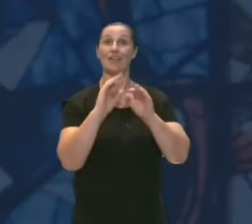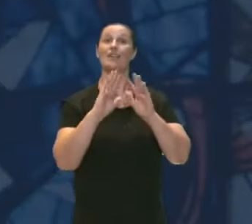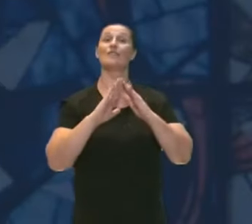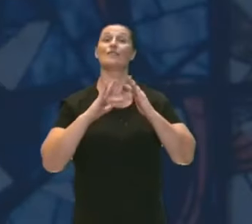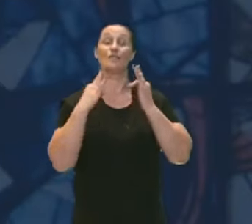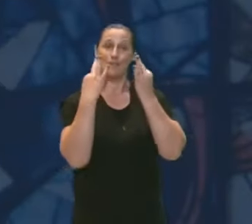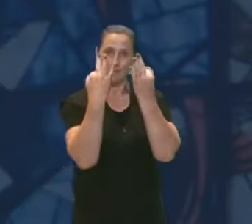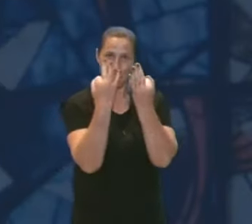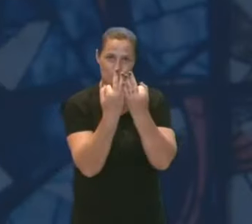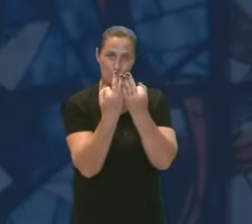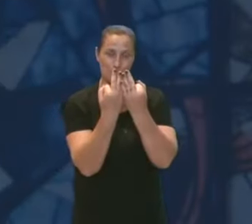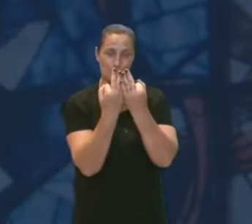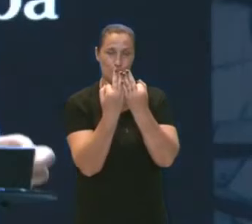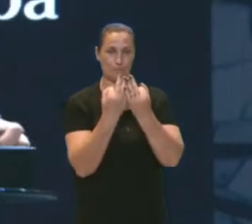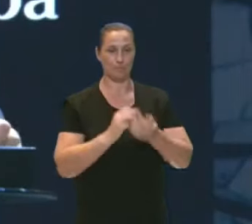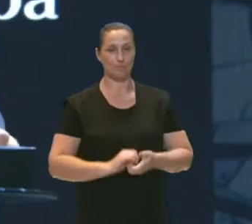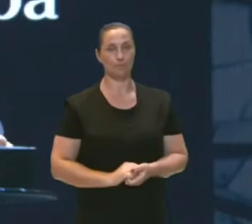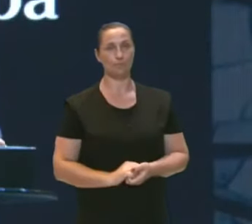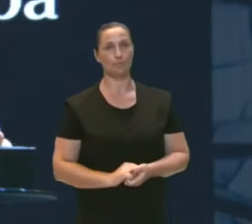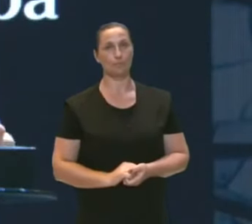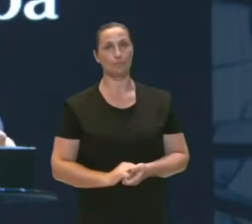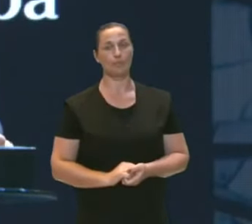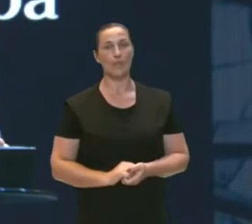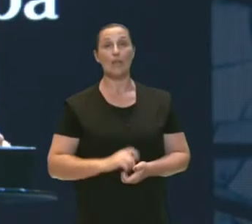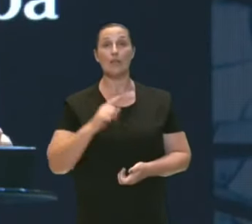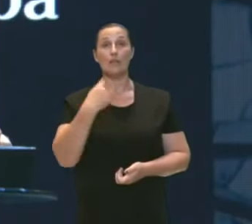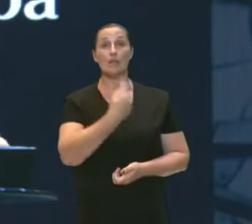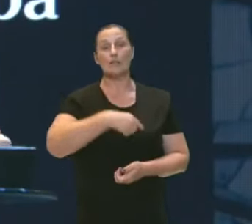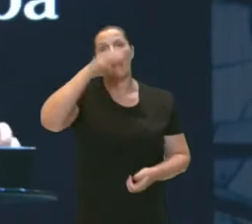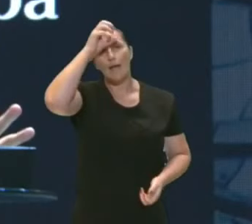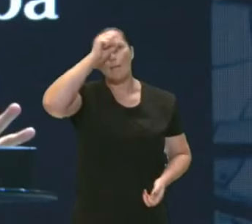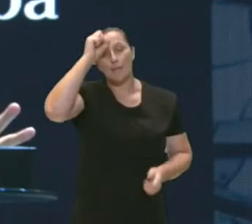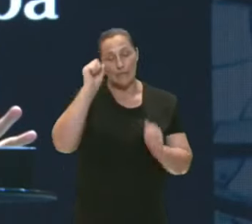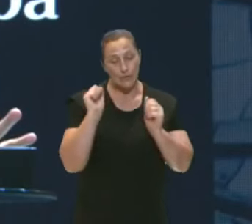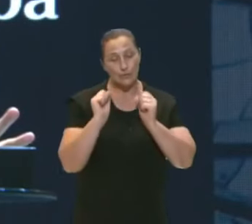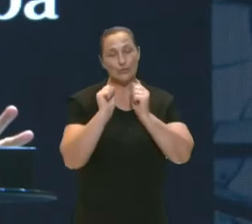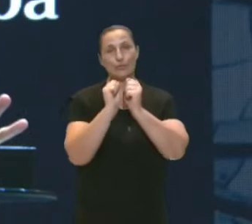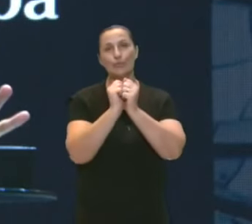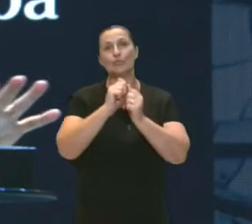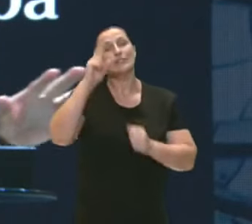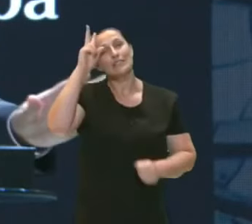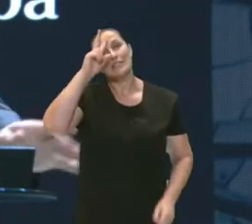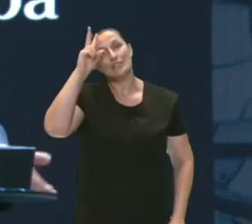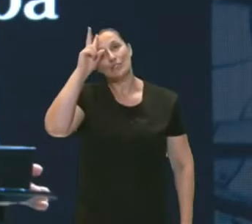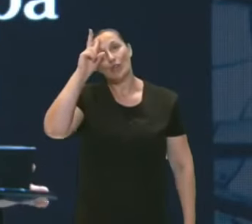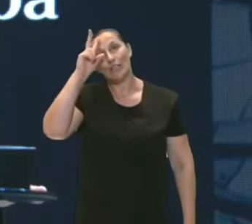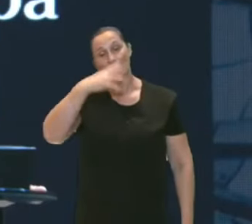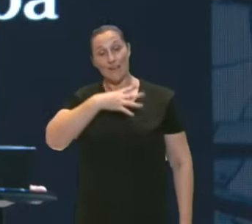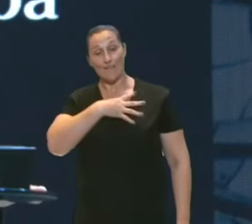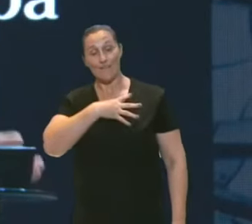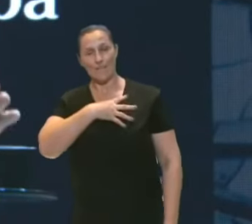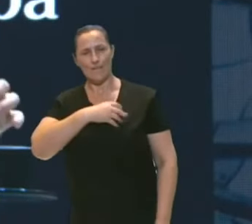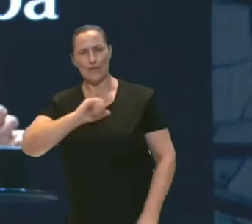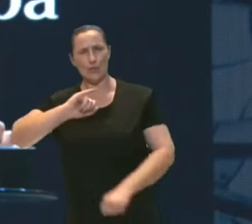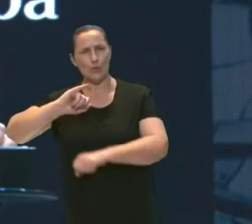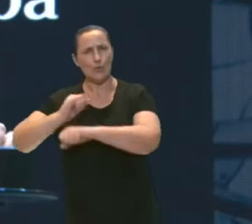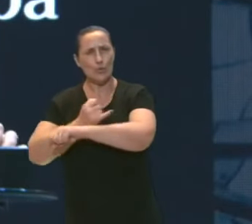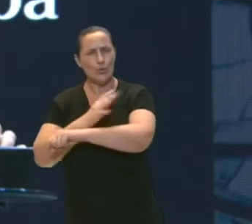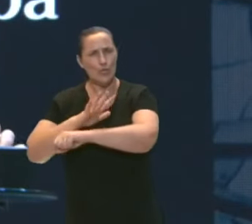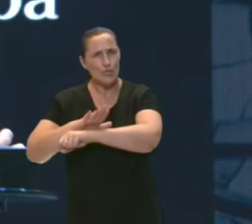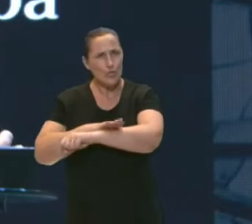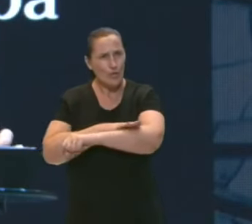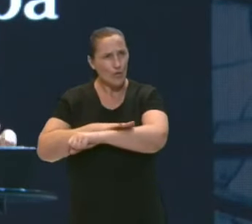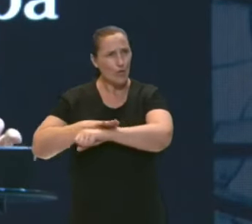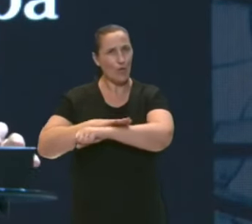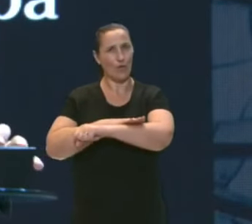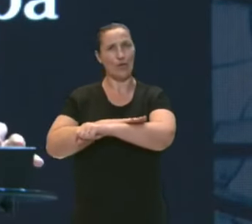na minha casa também. E nós vamos aprender juntos com a história dos filhos de Jacó, José e